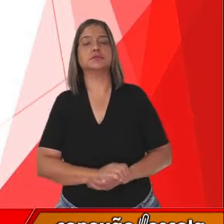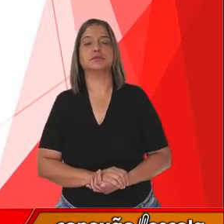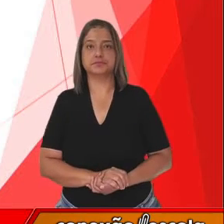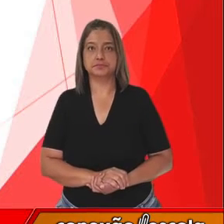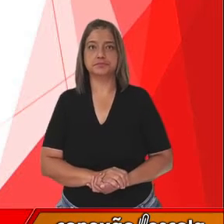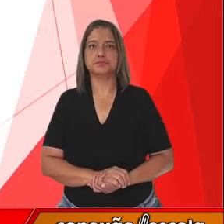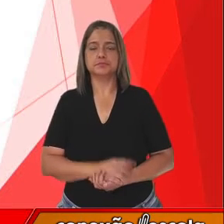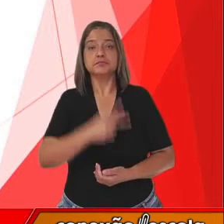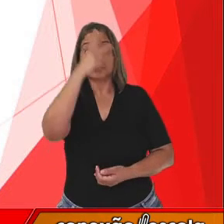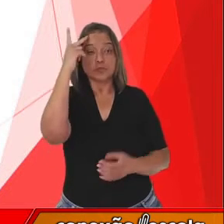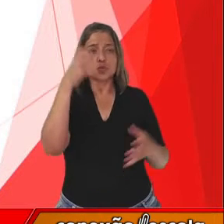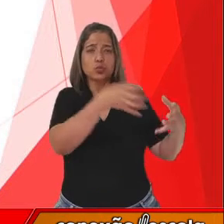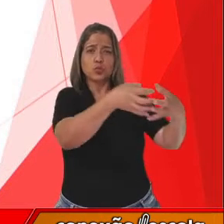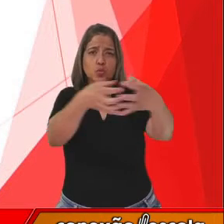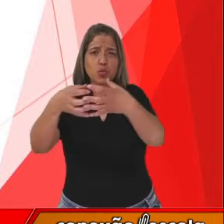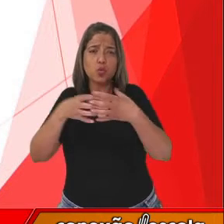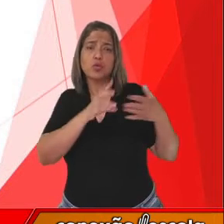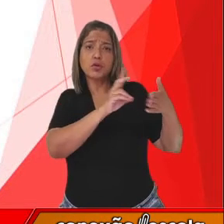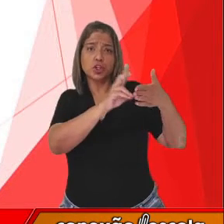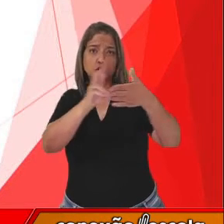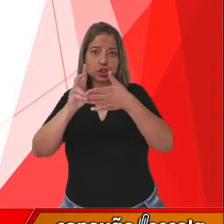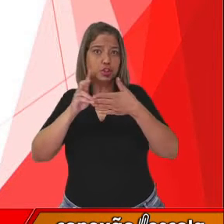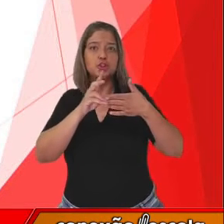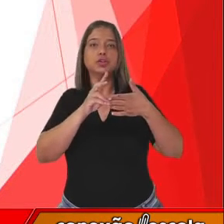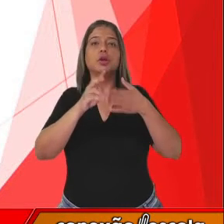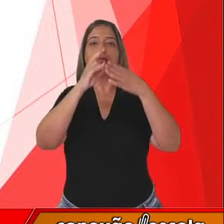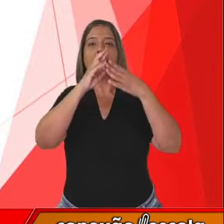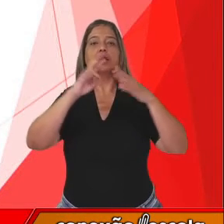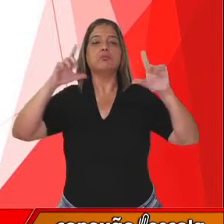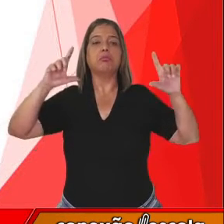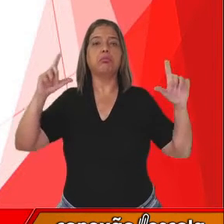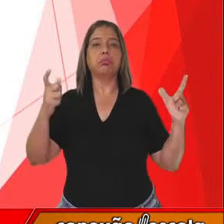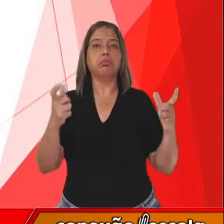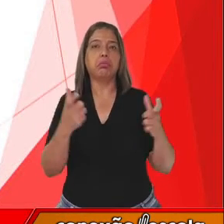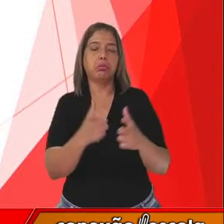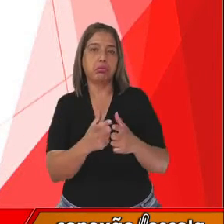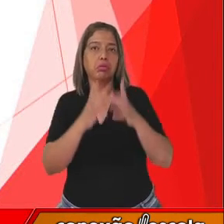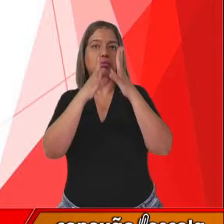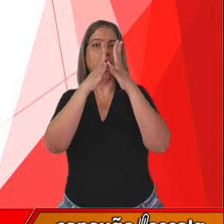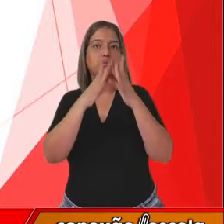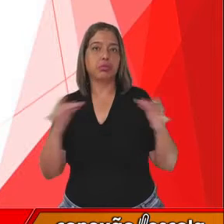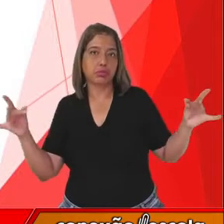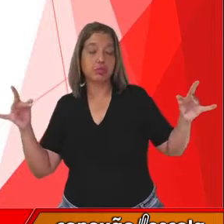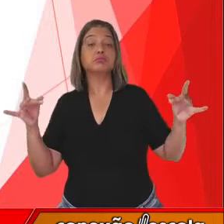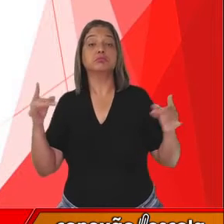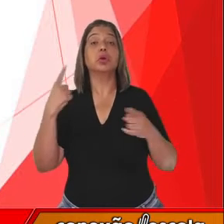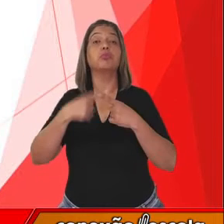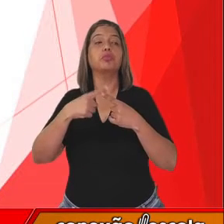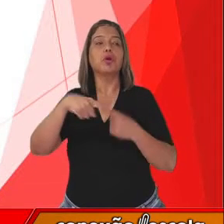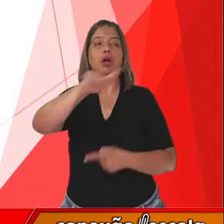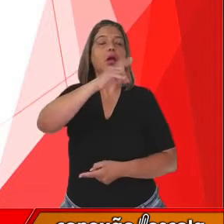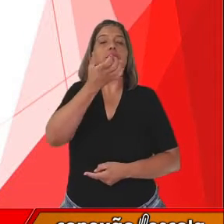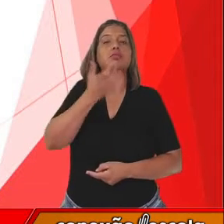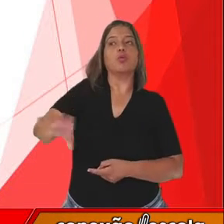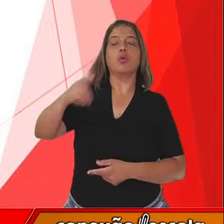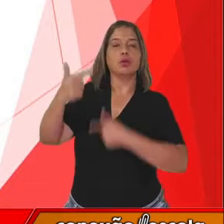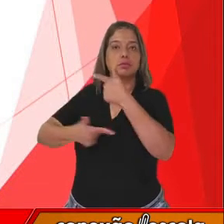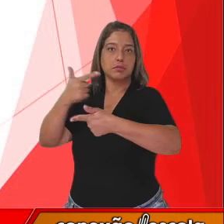Várias tribos foram dizimadas por conta do conflito com os portugueses ao recusarem o trabalho